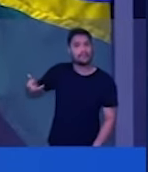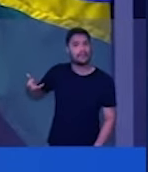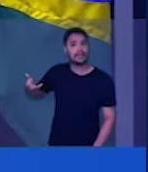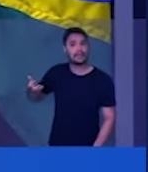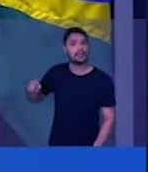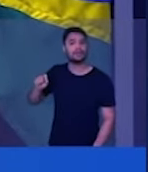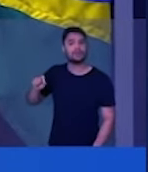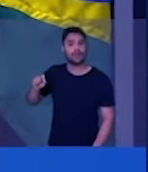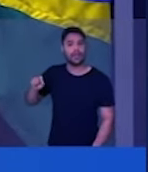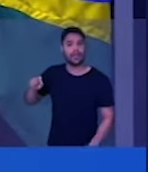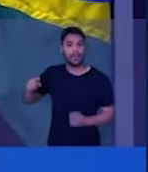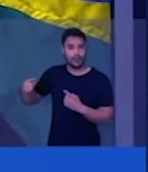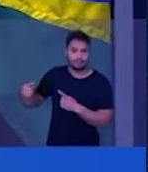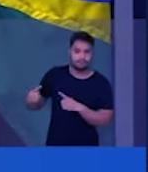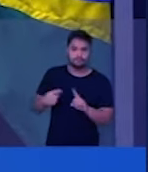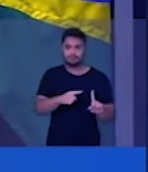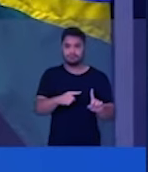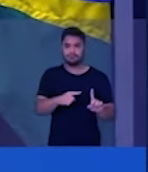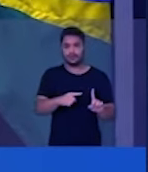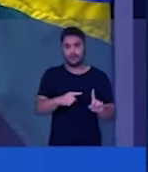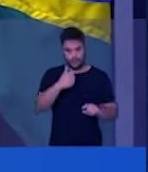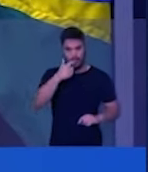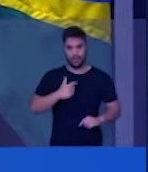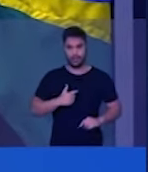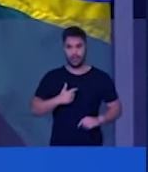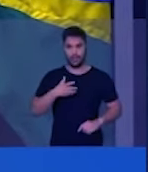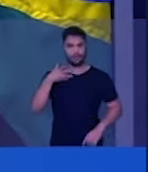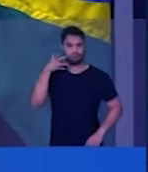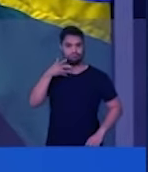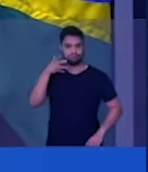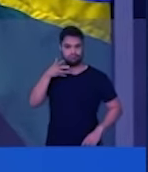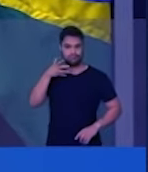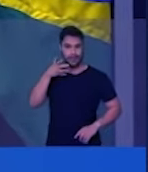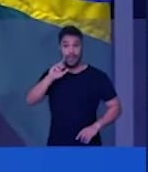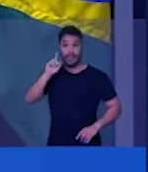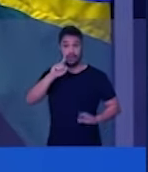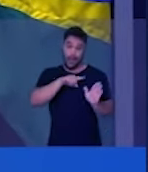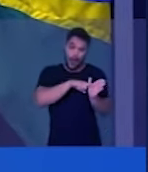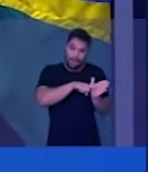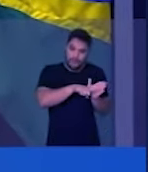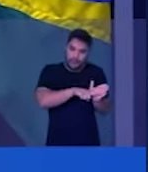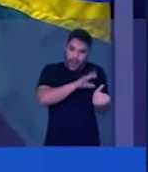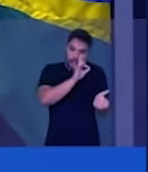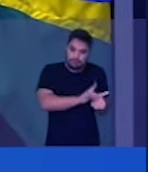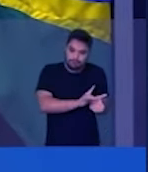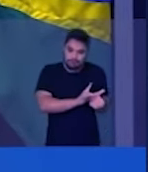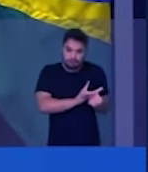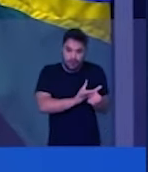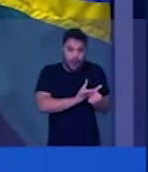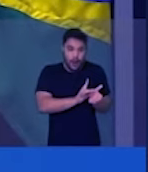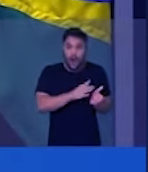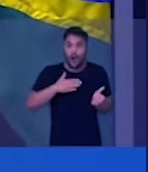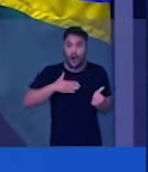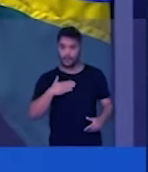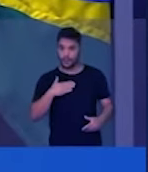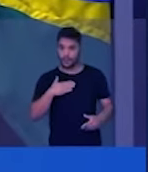é atacar o mensageiro e não investigar de fato o conteúdo da minha